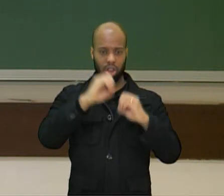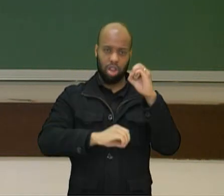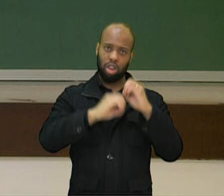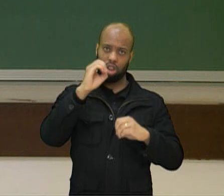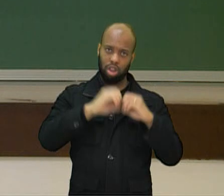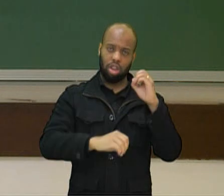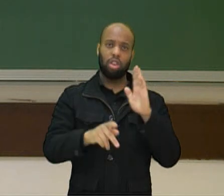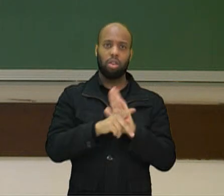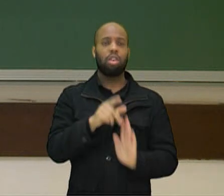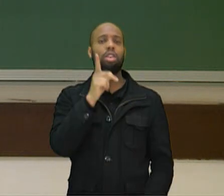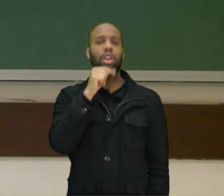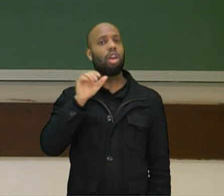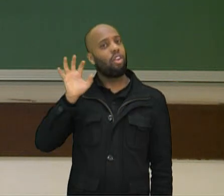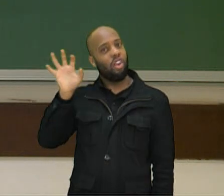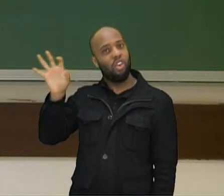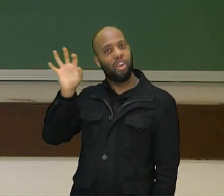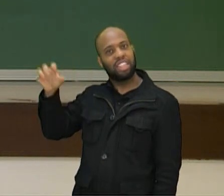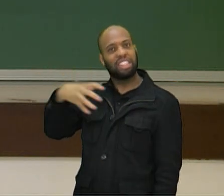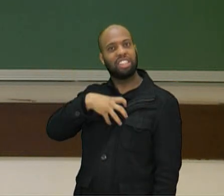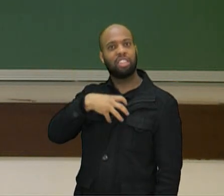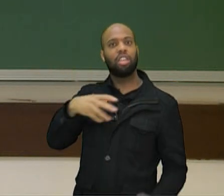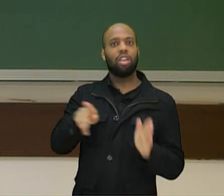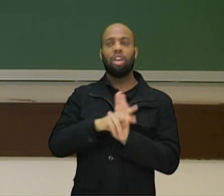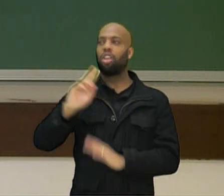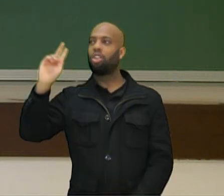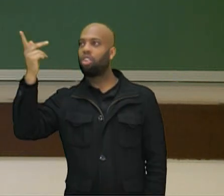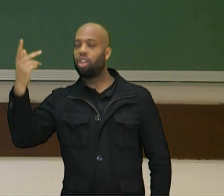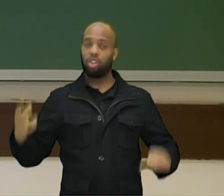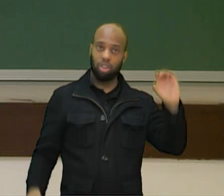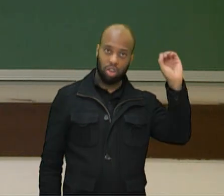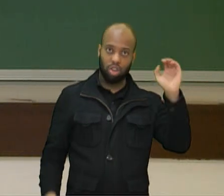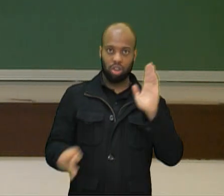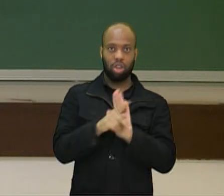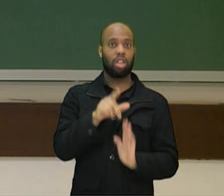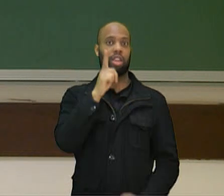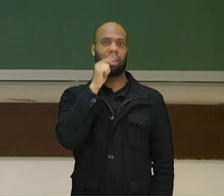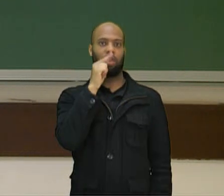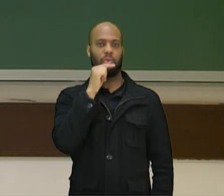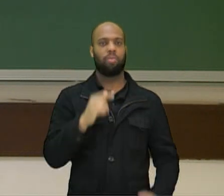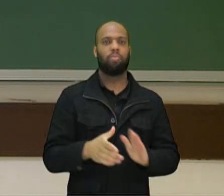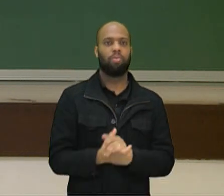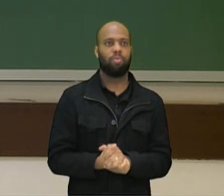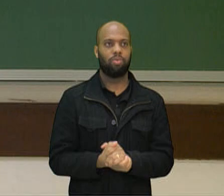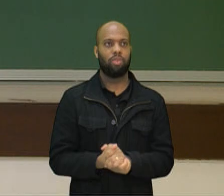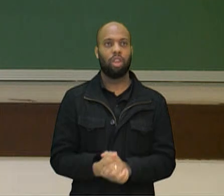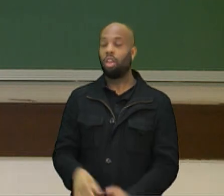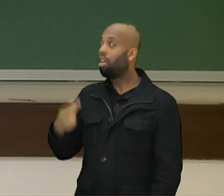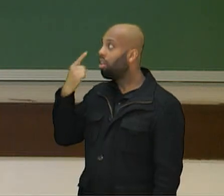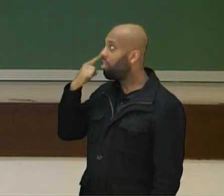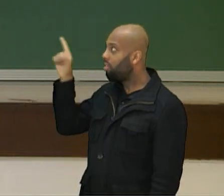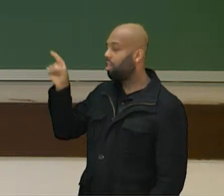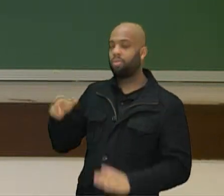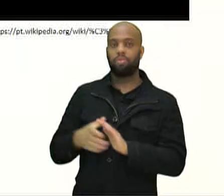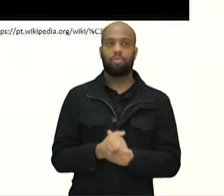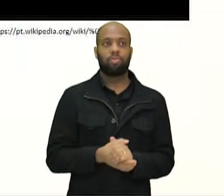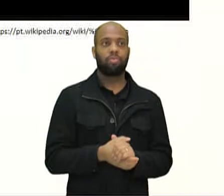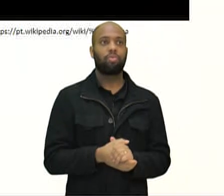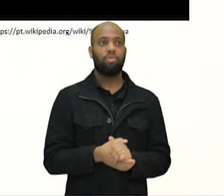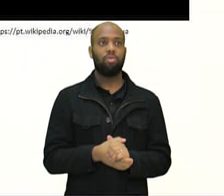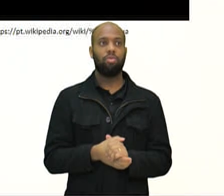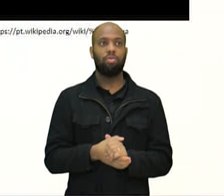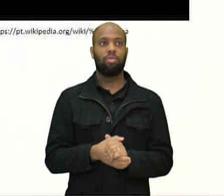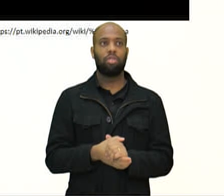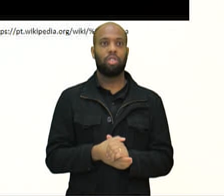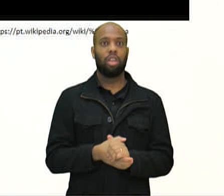esquema que mostra a disposição química da água. E aqui, ó, presente